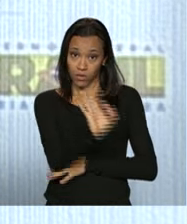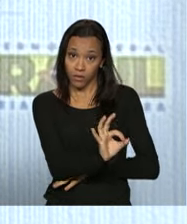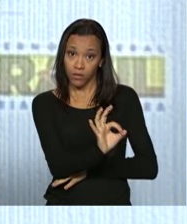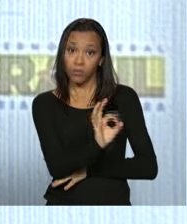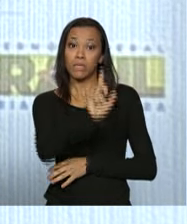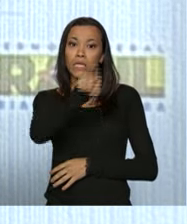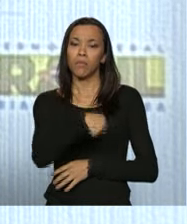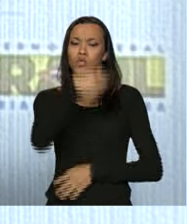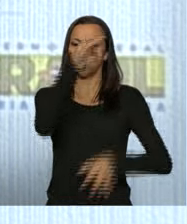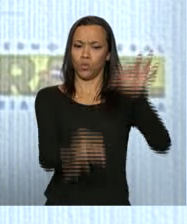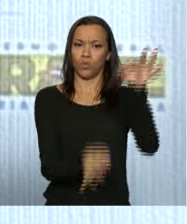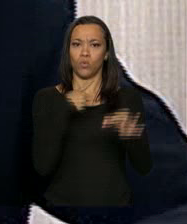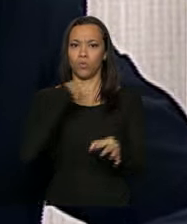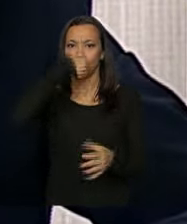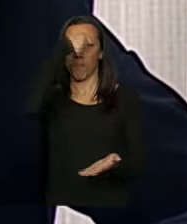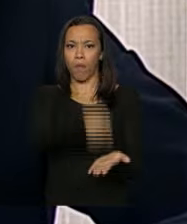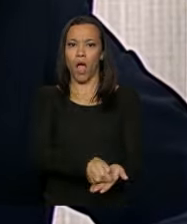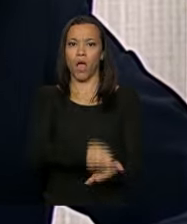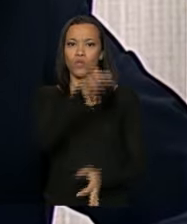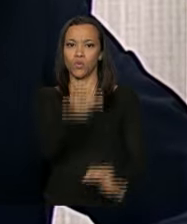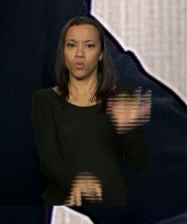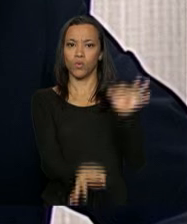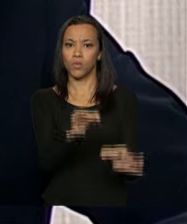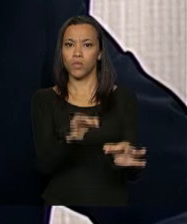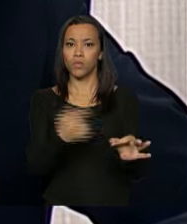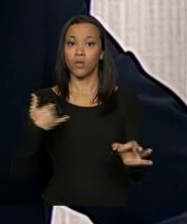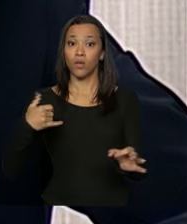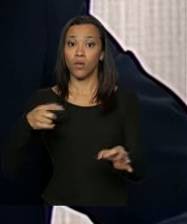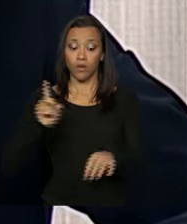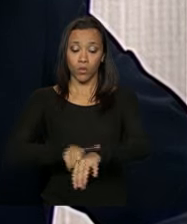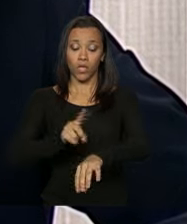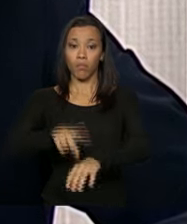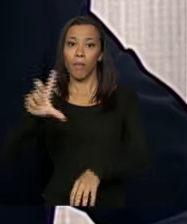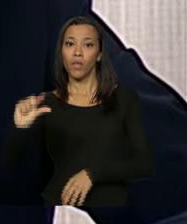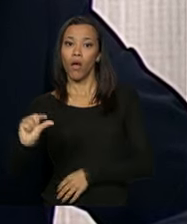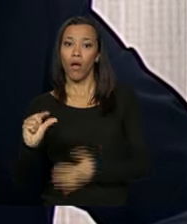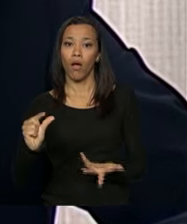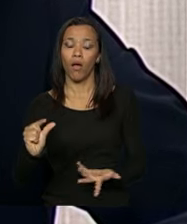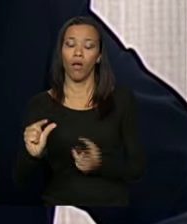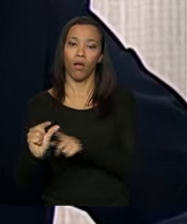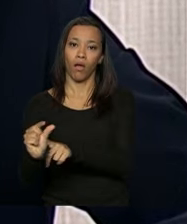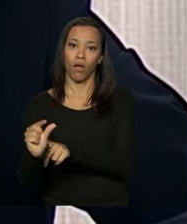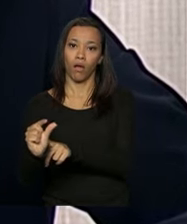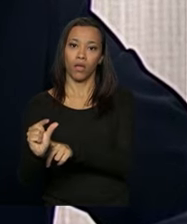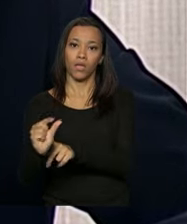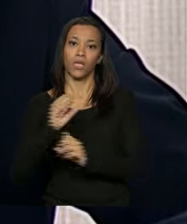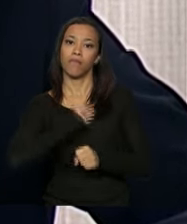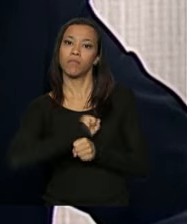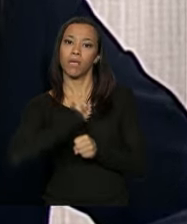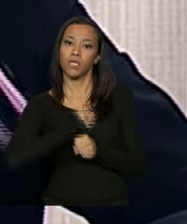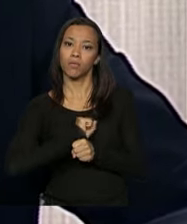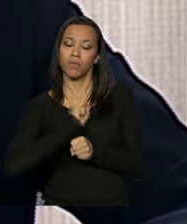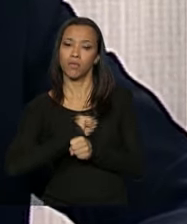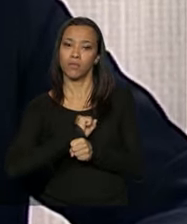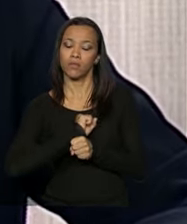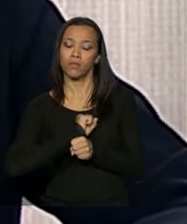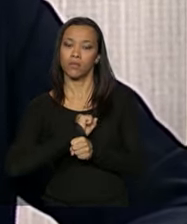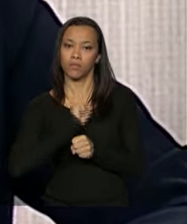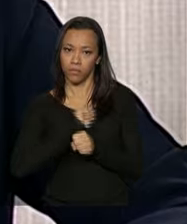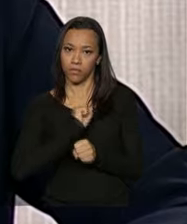serem julgados a pena em concreto é menor do que o tempo que eles esperaram a a o resultado da